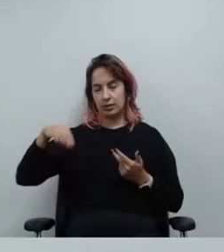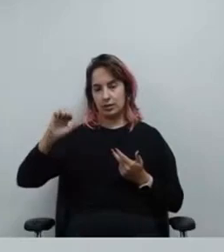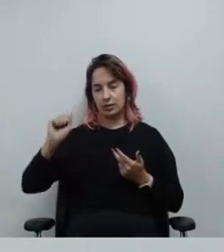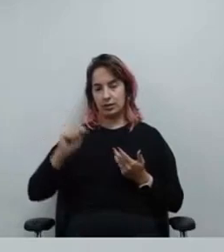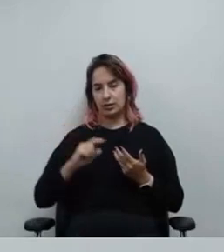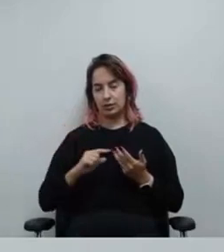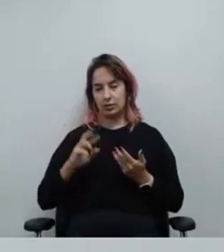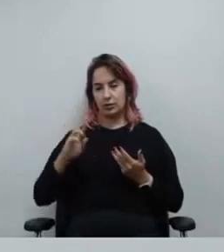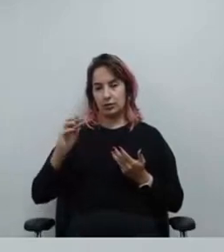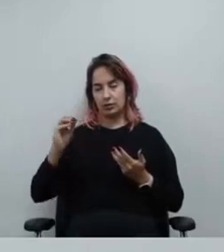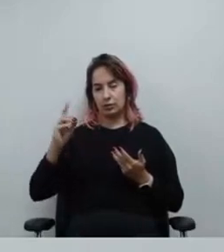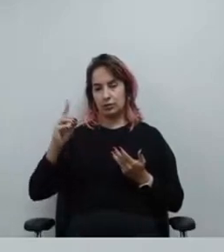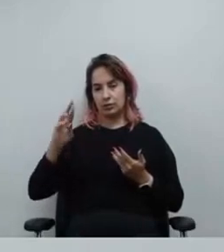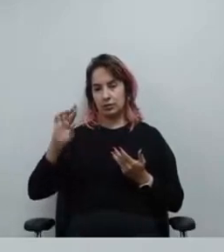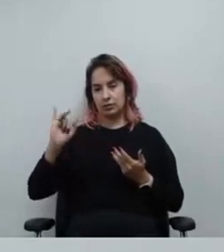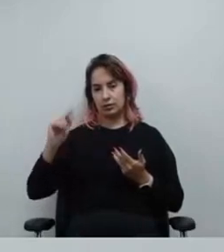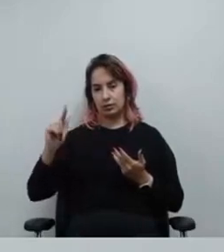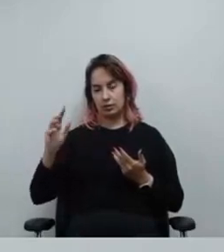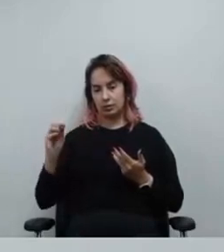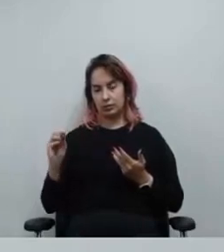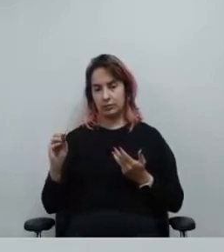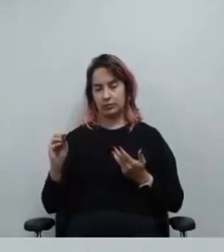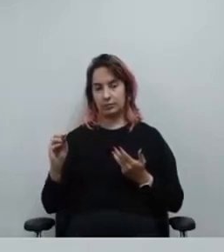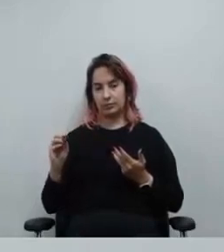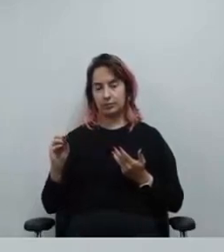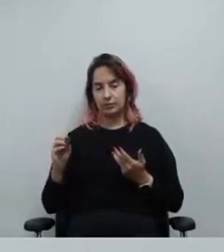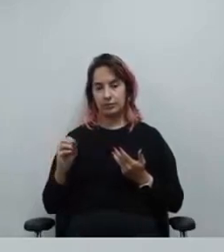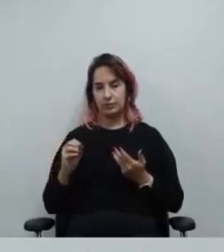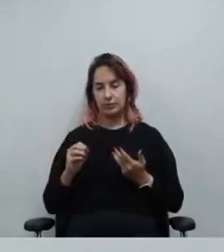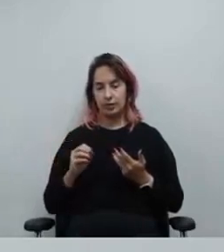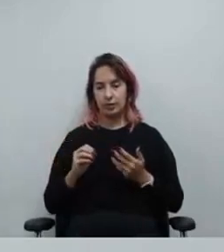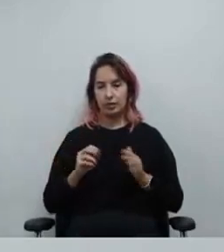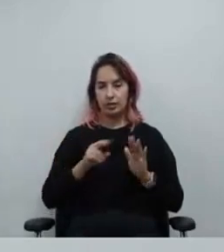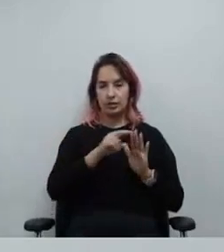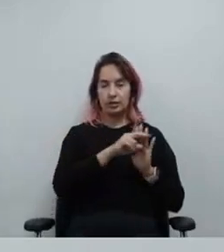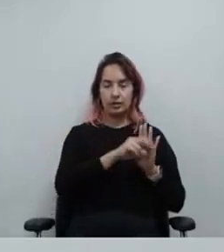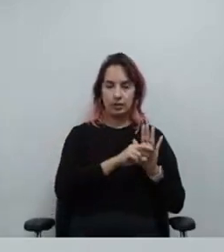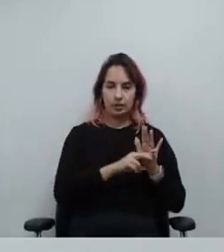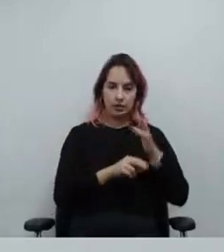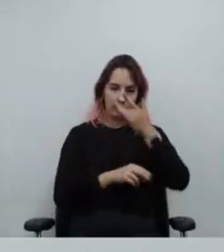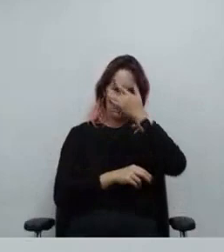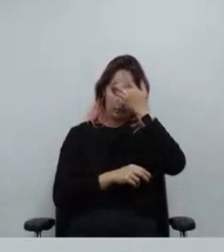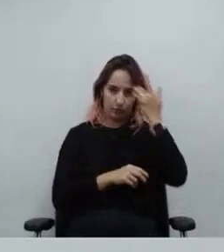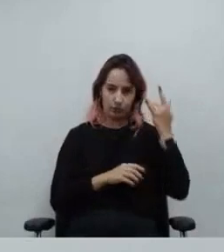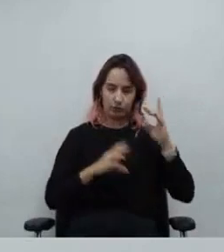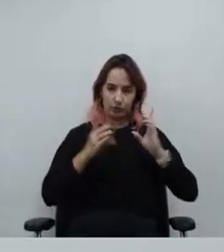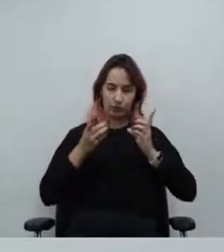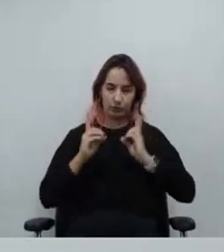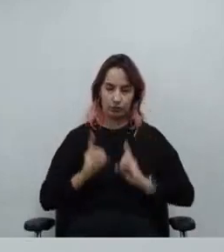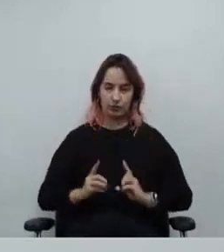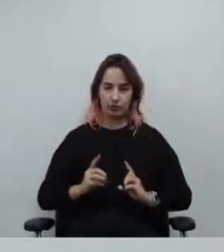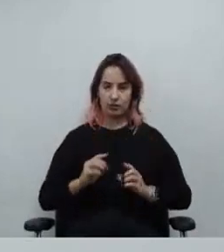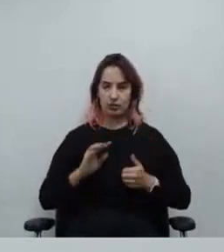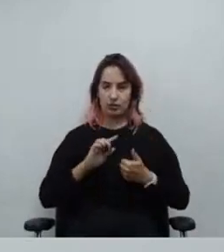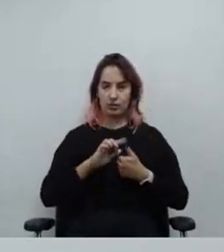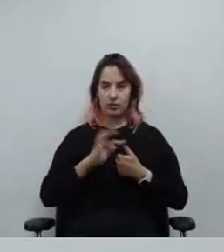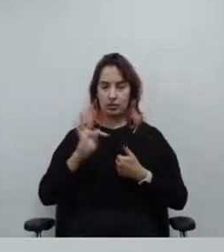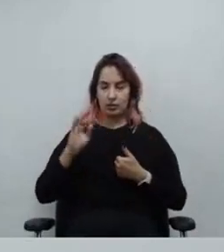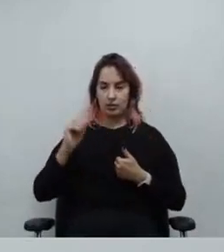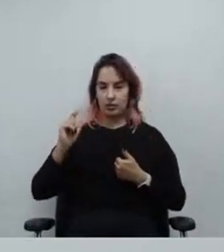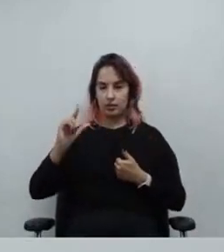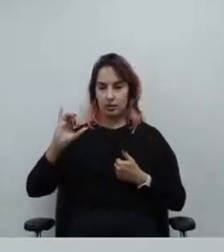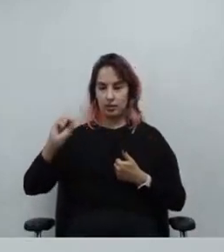Rodrigo Silva Moreira Sampaio. Na lista de pessoas com deficiência, Thalissa